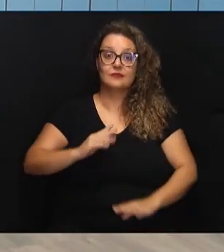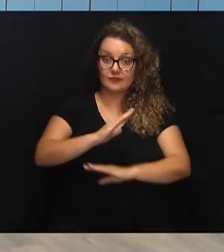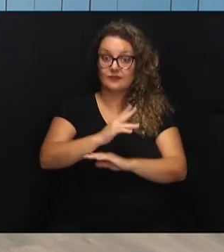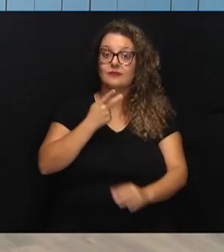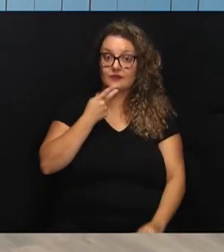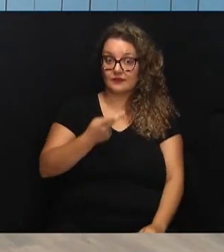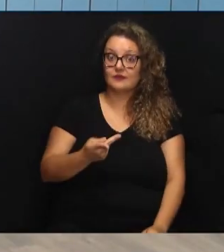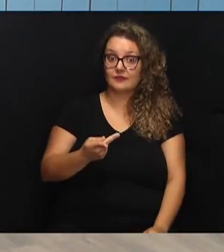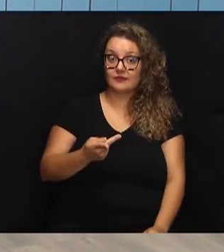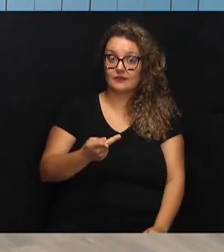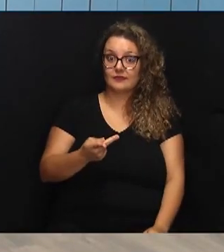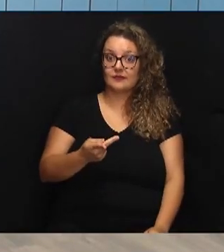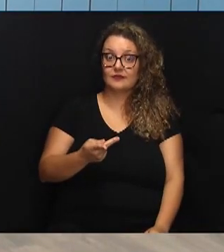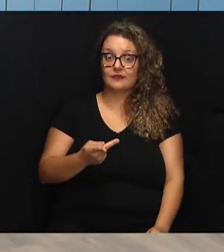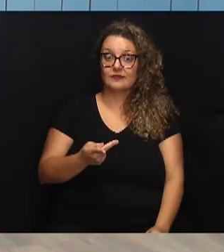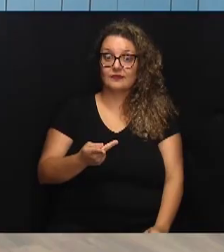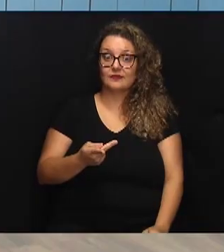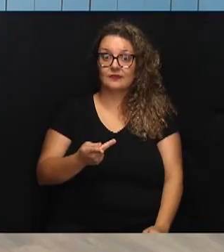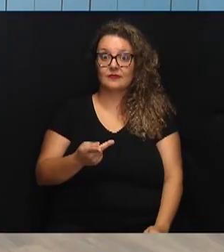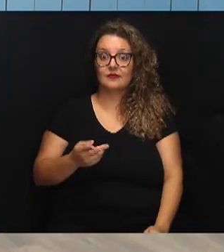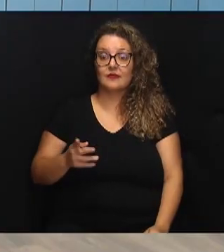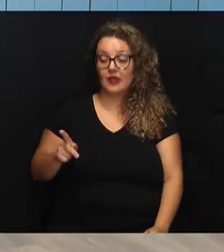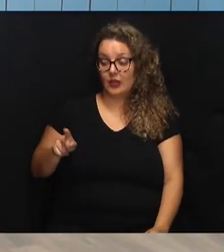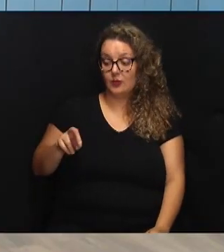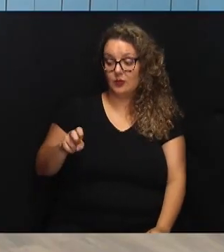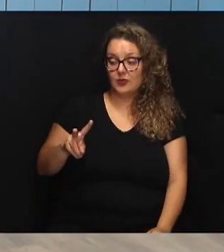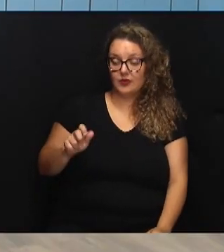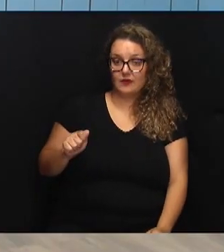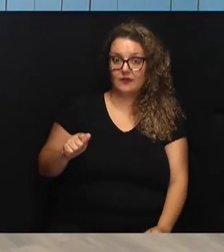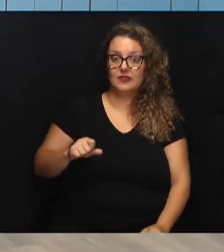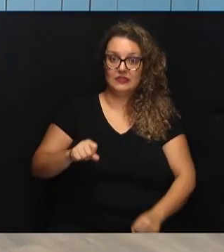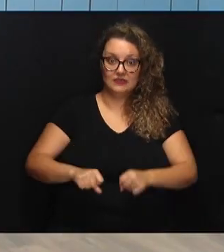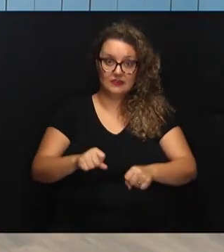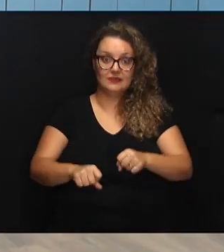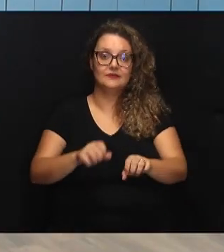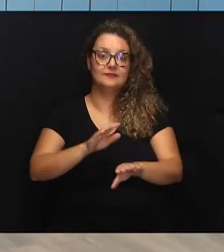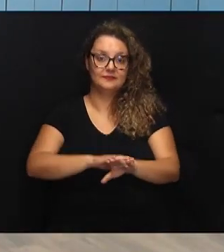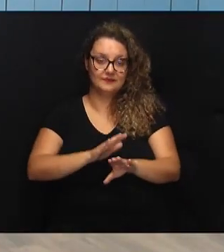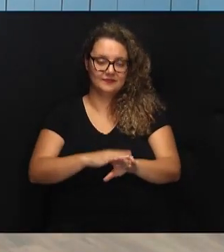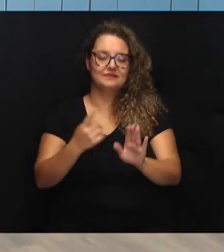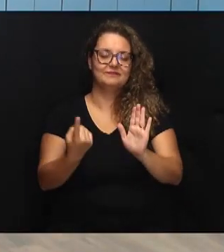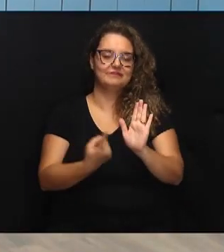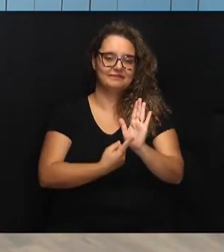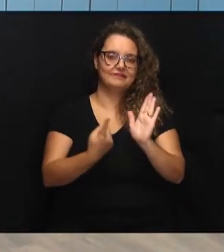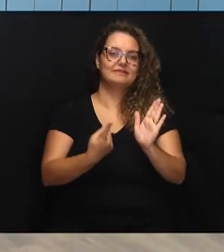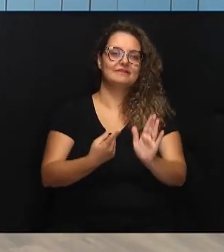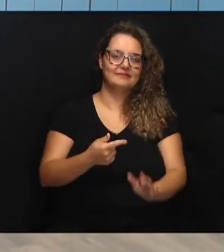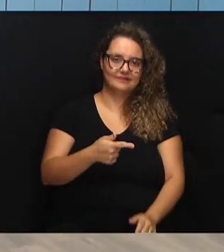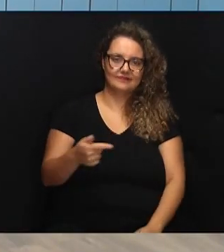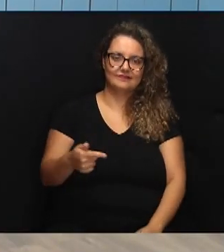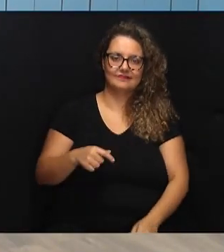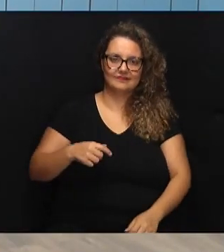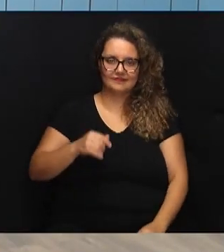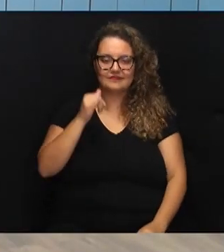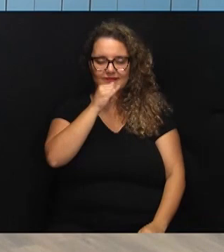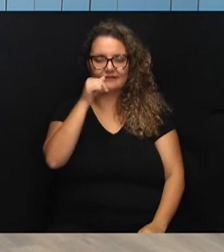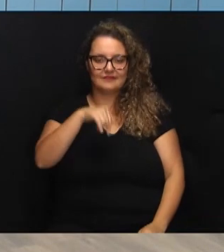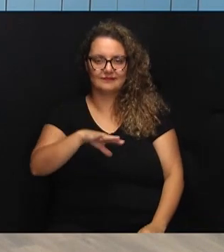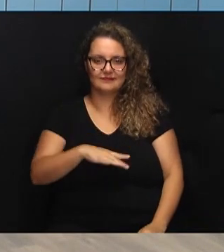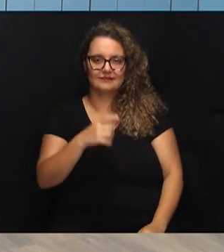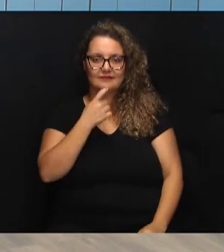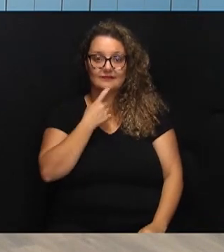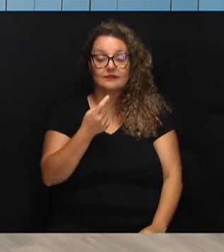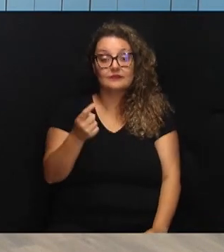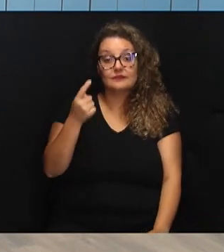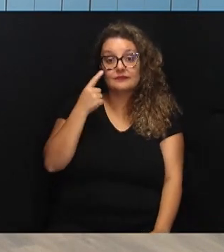mencionou, a prova de ciclismo, né, essa atividade aí que marca a Semana Italiana aqui em Campinas. E